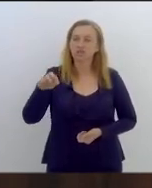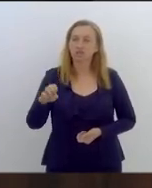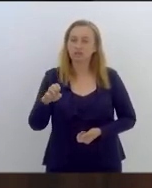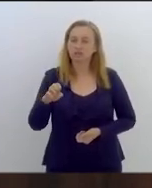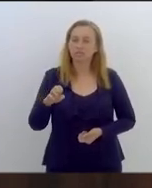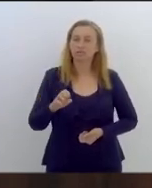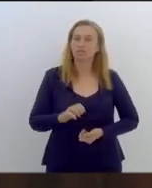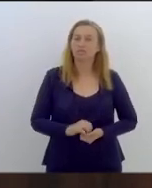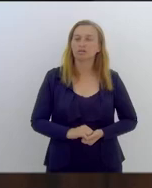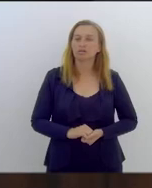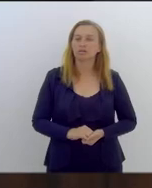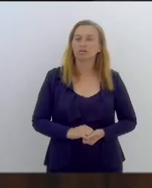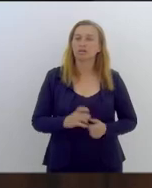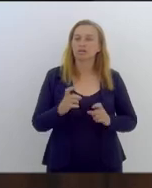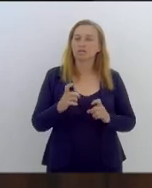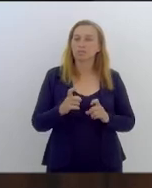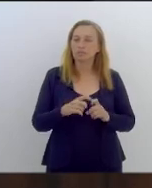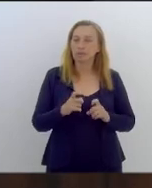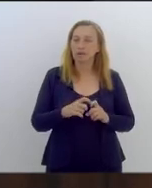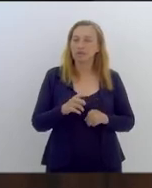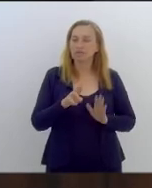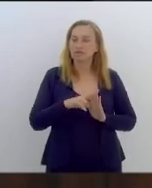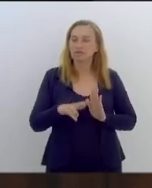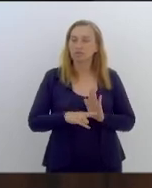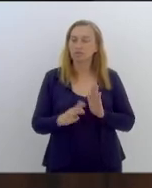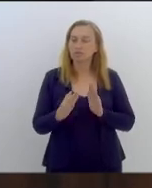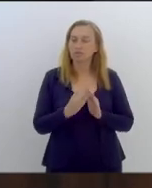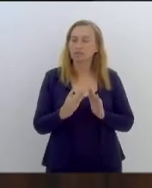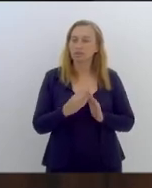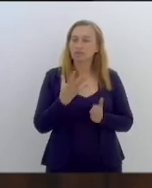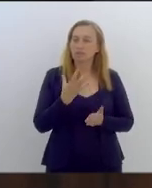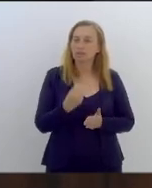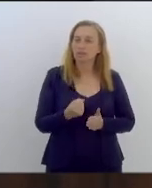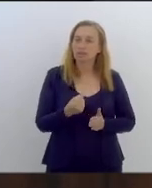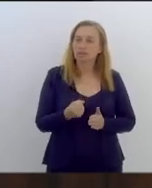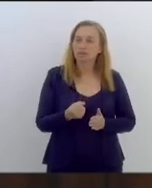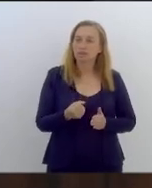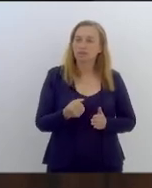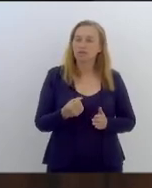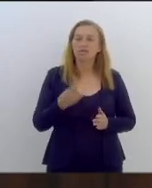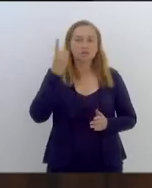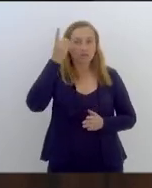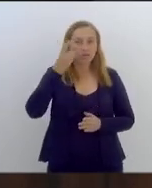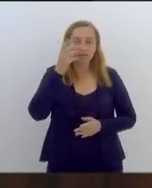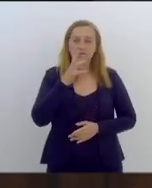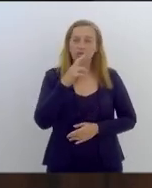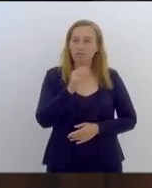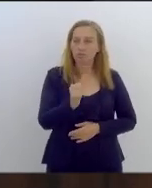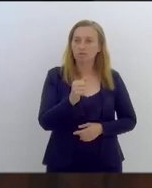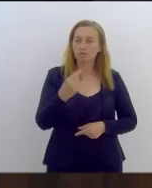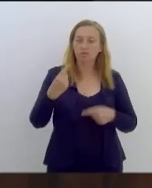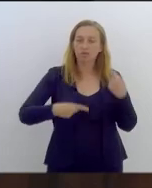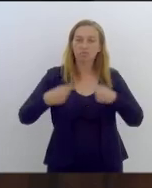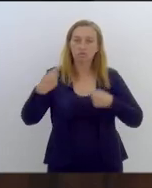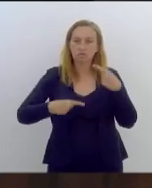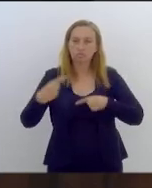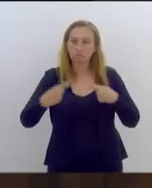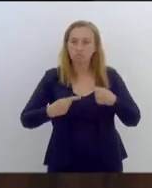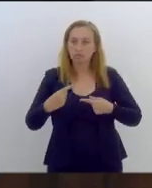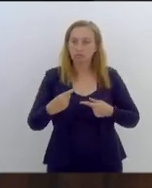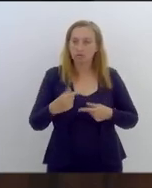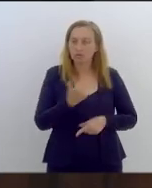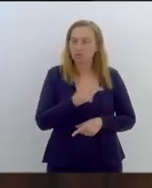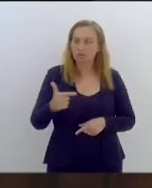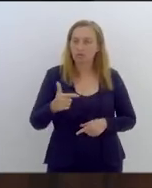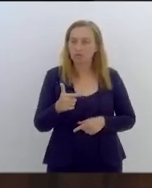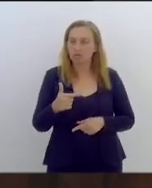Kiep, médico, parecido à Comissão de Normas Internas e Proporções Externas, favorável, deputado Rodrigo Amorim. Em discussão, não havendo que